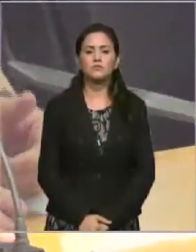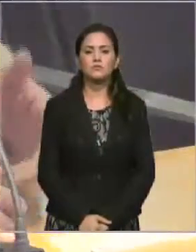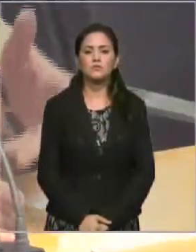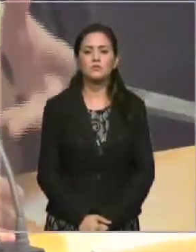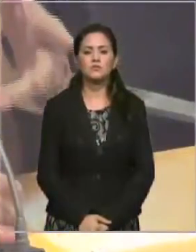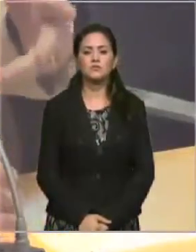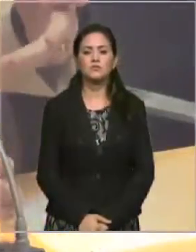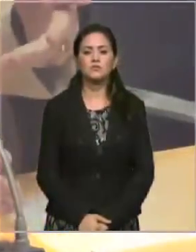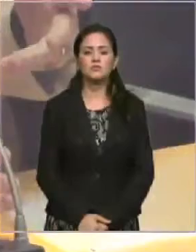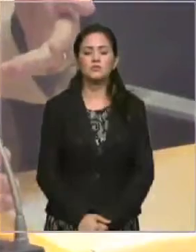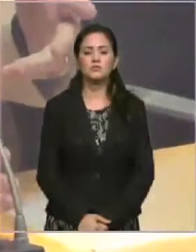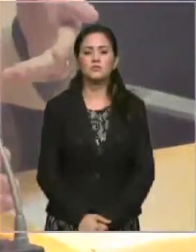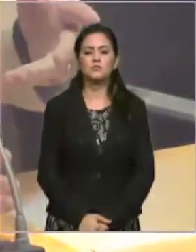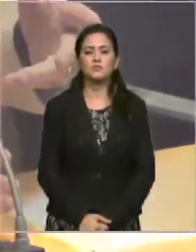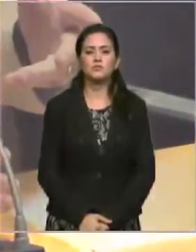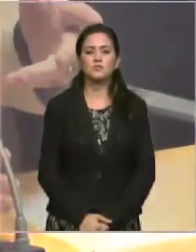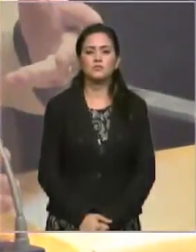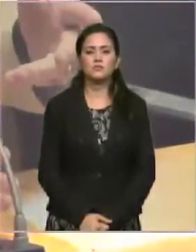e com